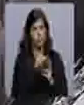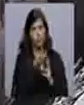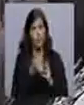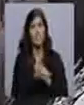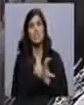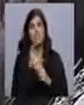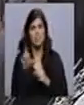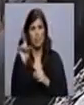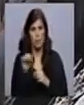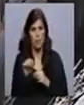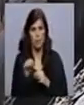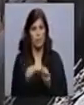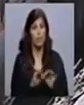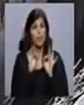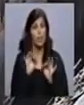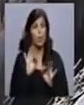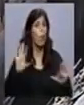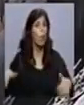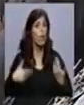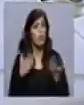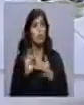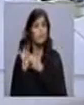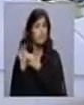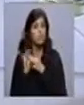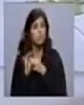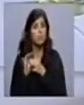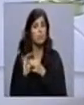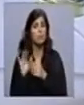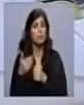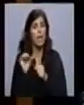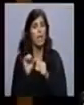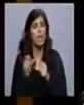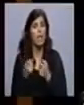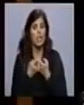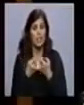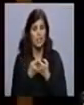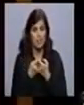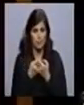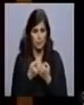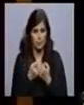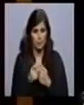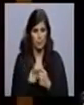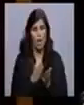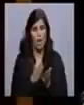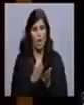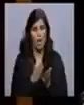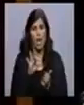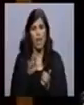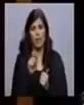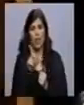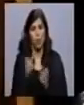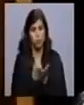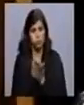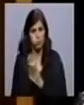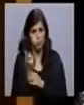ciência. Como em qualquer relação, é essencial a química. Helium, because it's stable, rare,